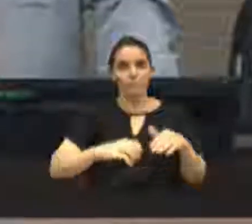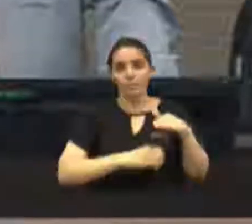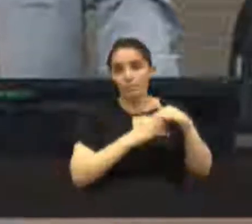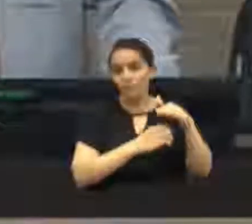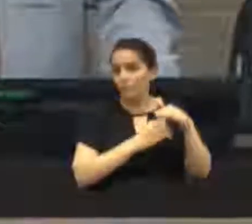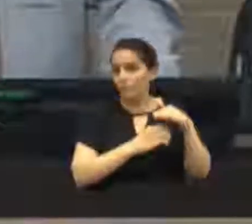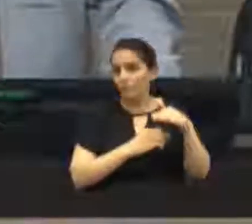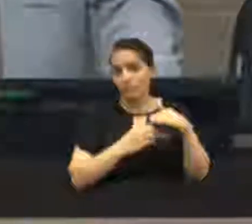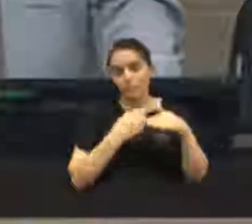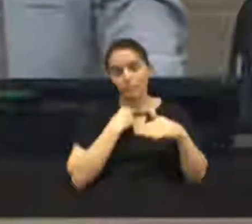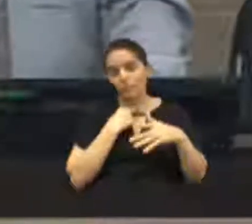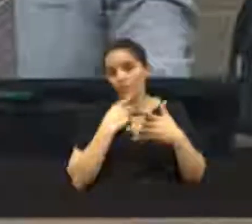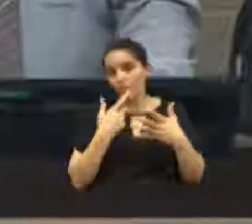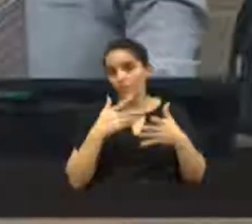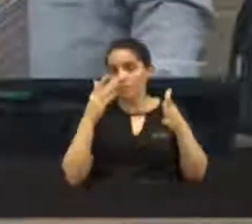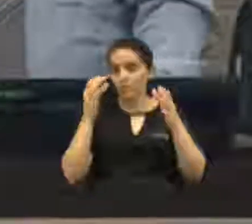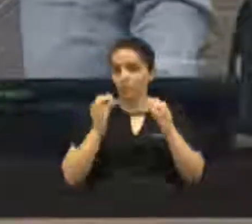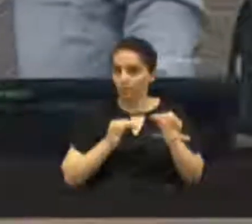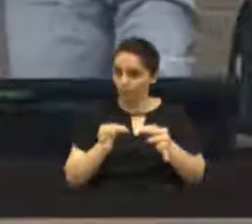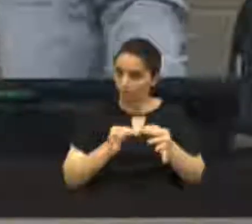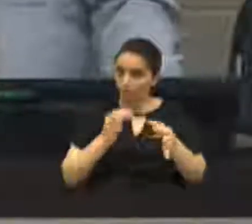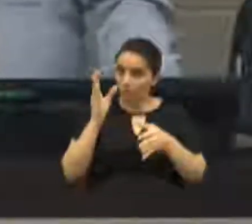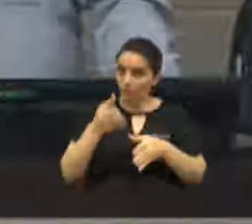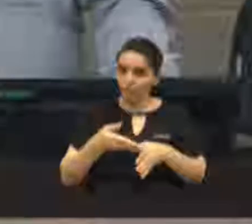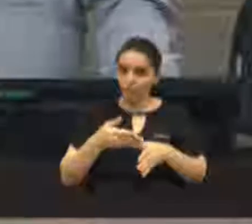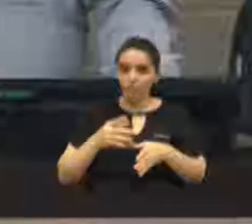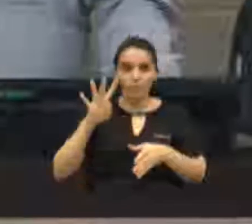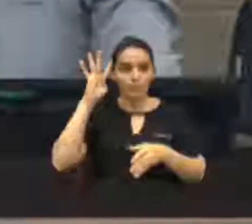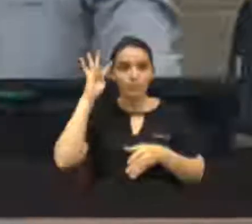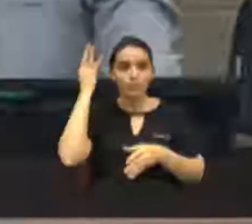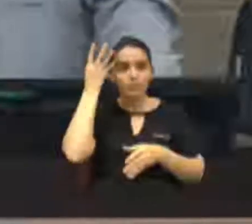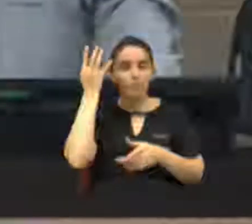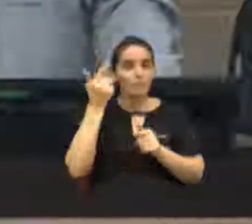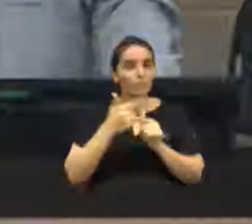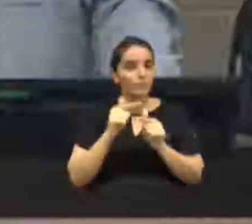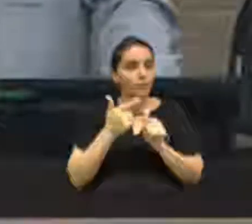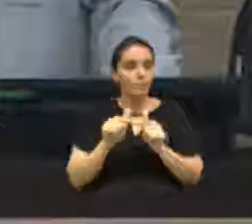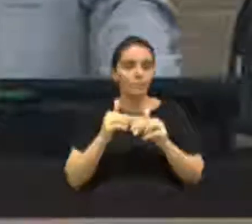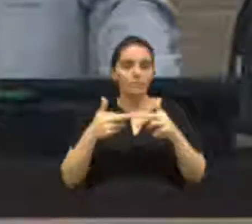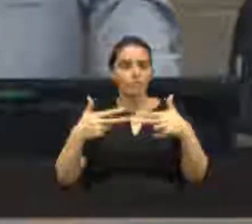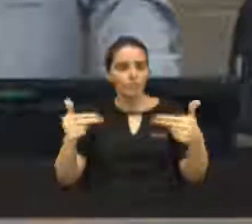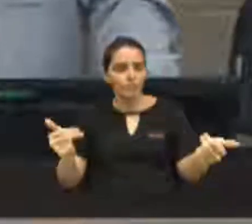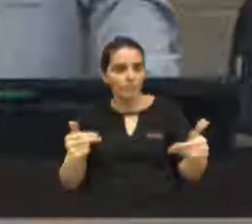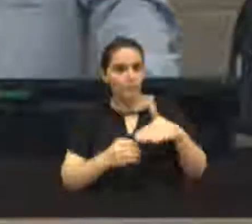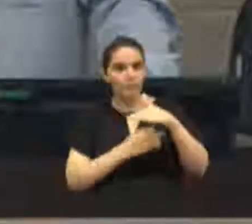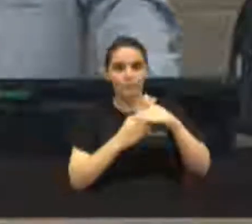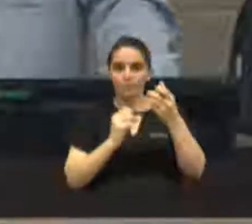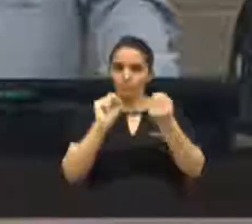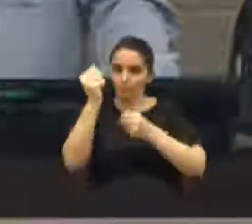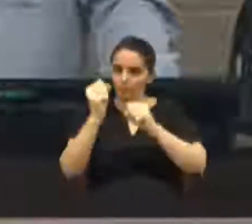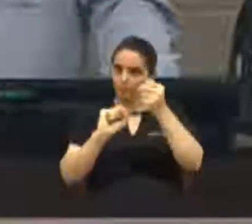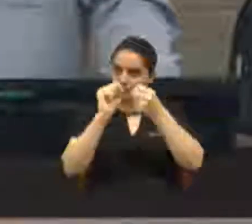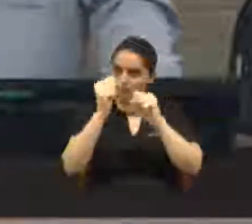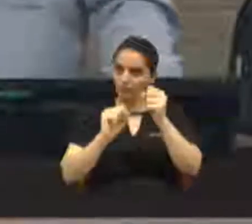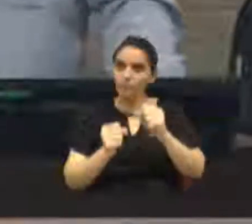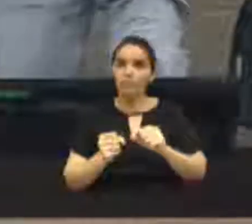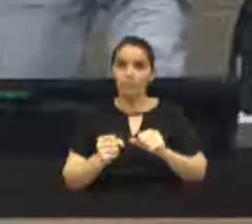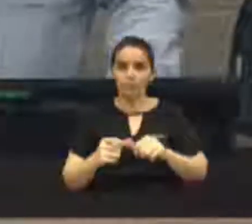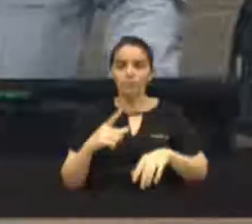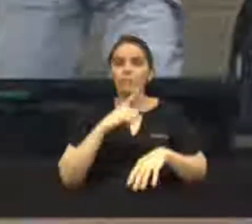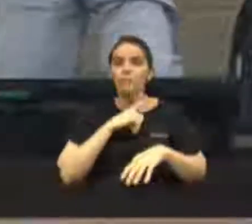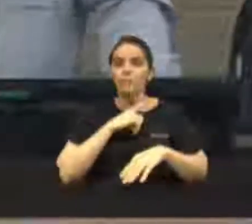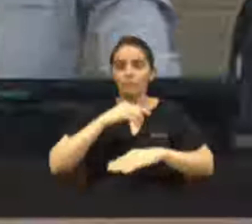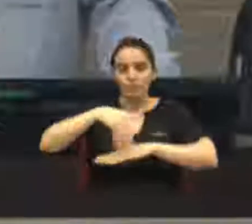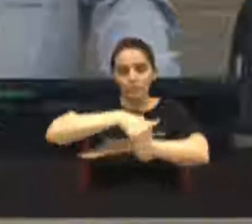E esse projeto vai resolver o problema de dezenas de estabelecimentos comerciais, industriais e de serviços que estão localizados em